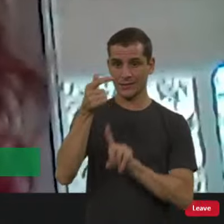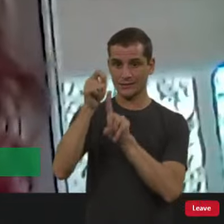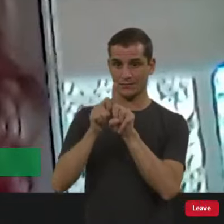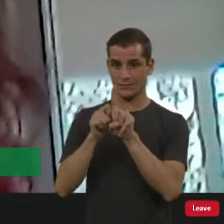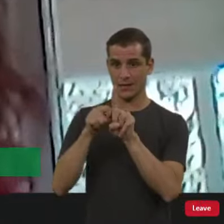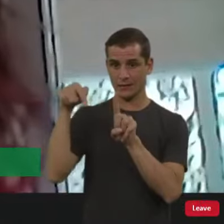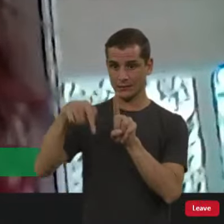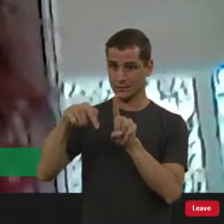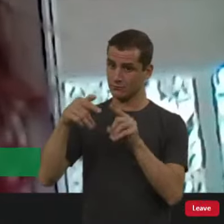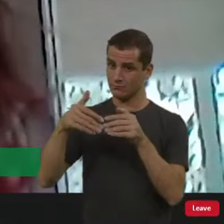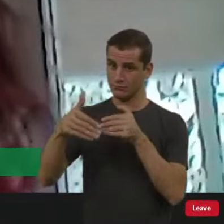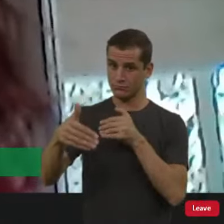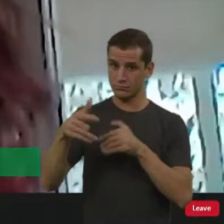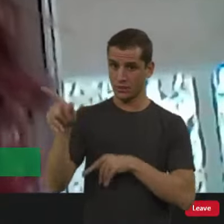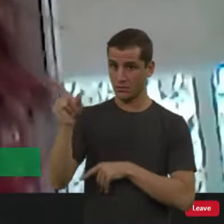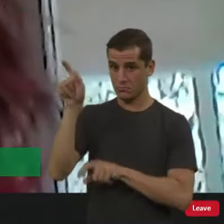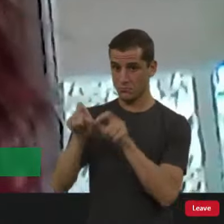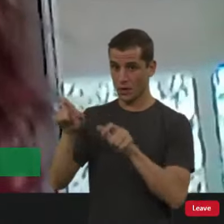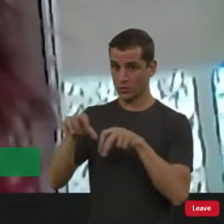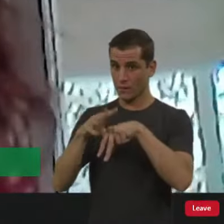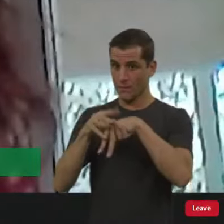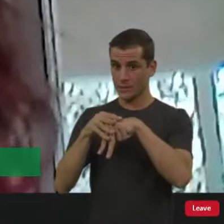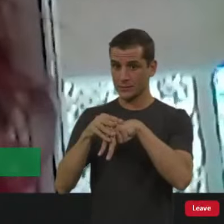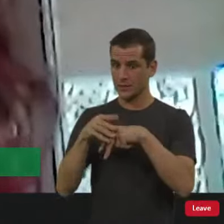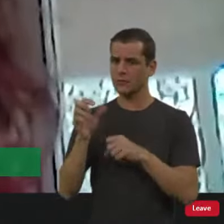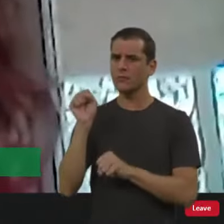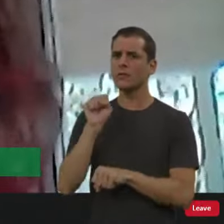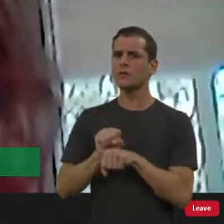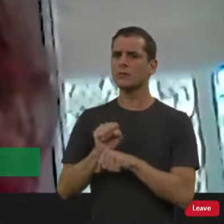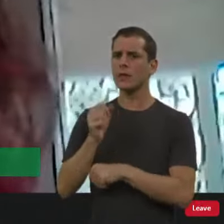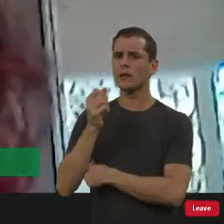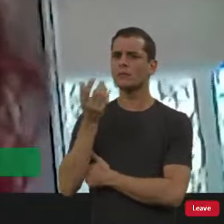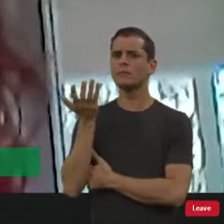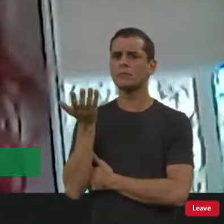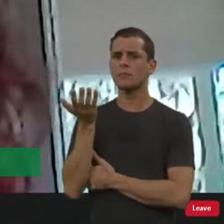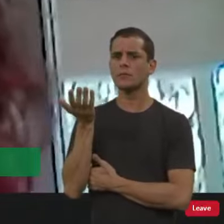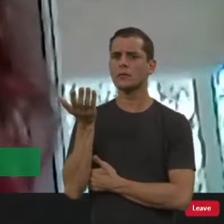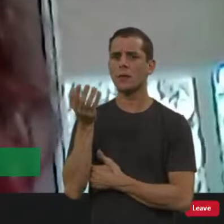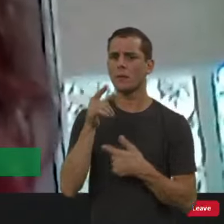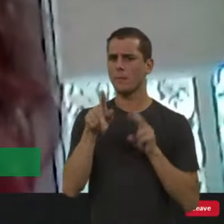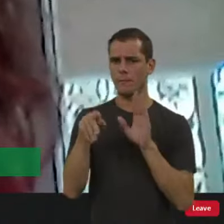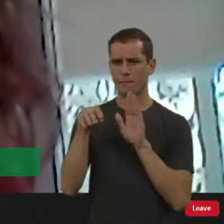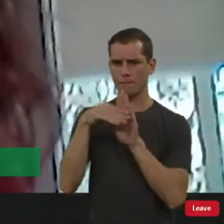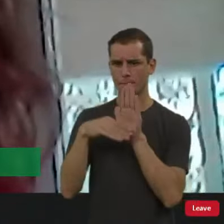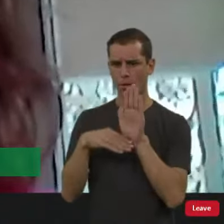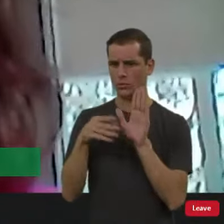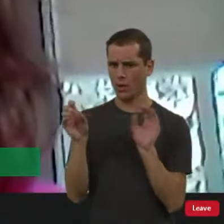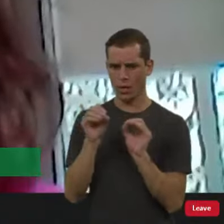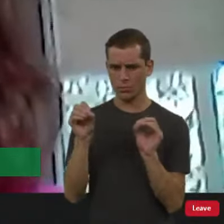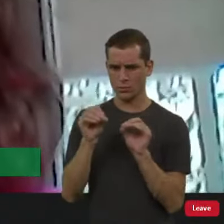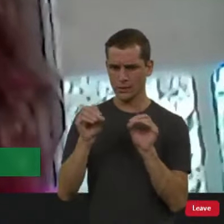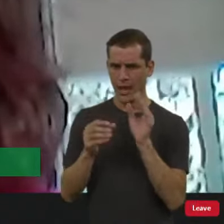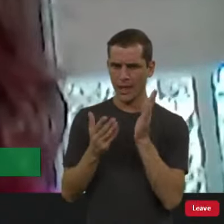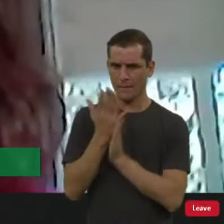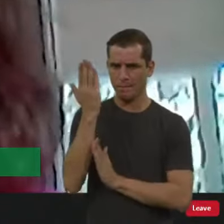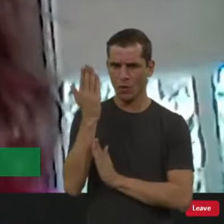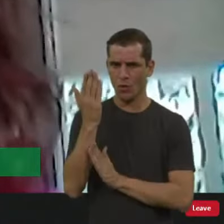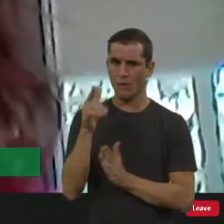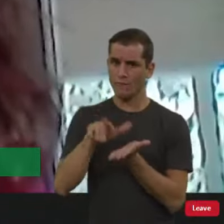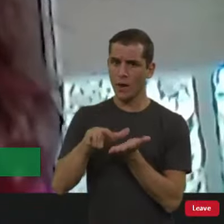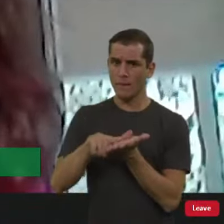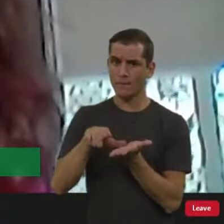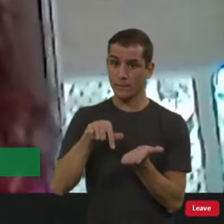e os pacientes seguem aguardando para que o protocolo estadual saia do papel e chegue até eles. Santa Catarina foi